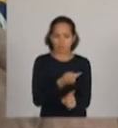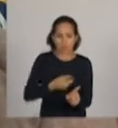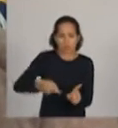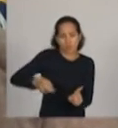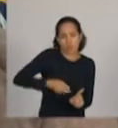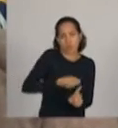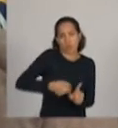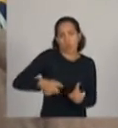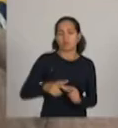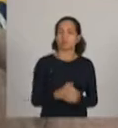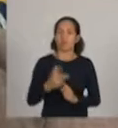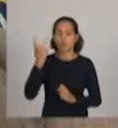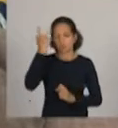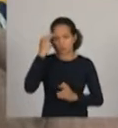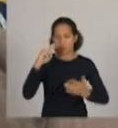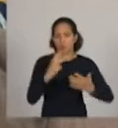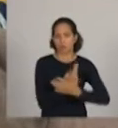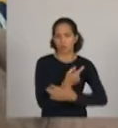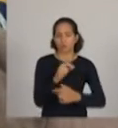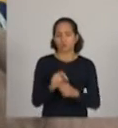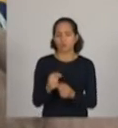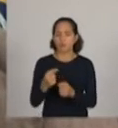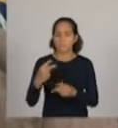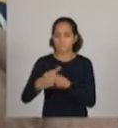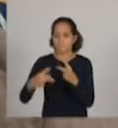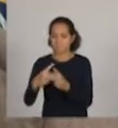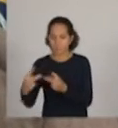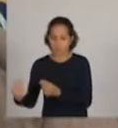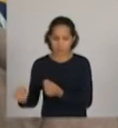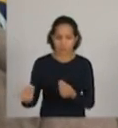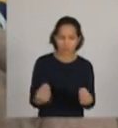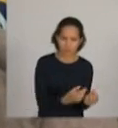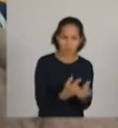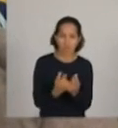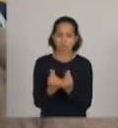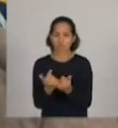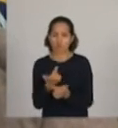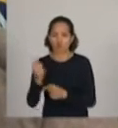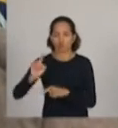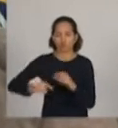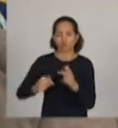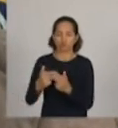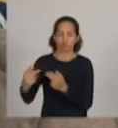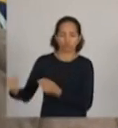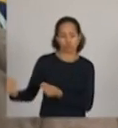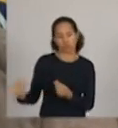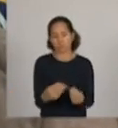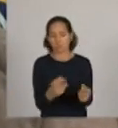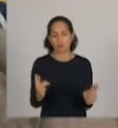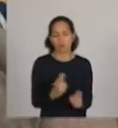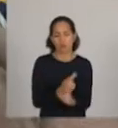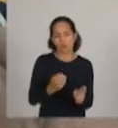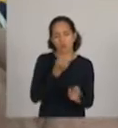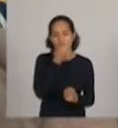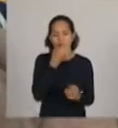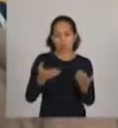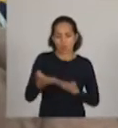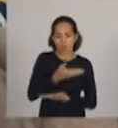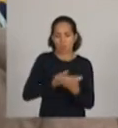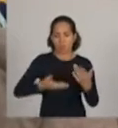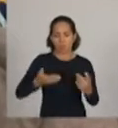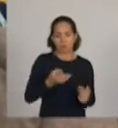é normal também que usem presente, dinheiro ou outro tipo de material para construir uma boa relação com a vítima.